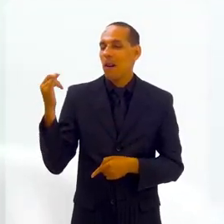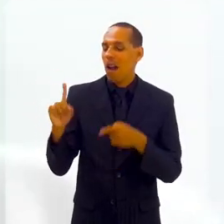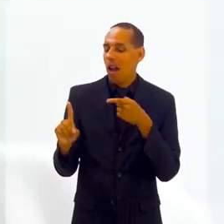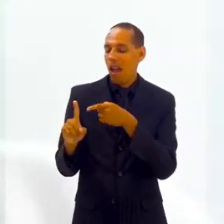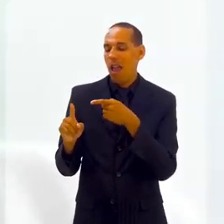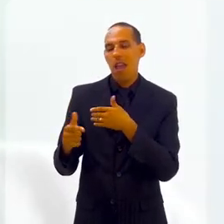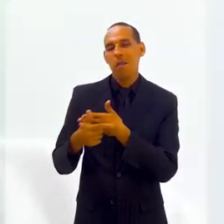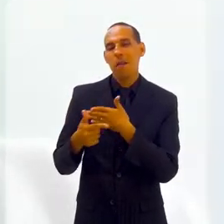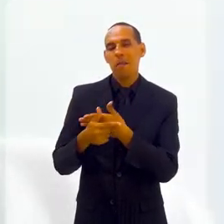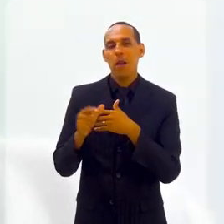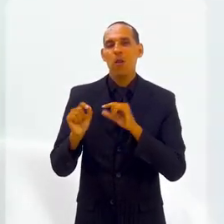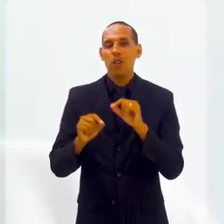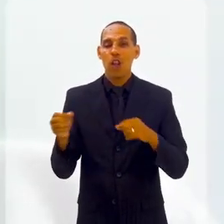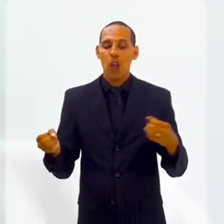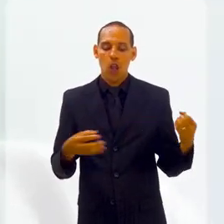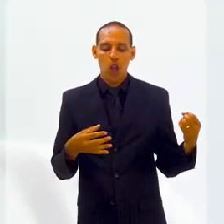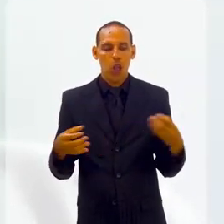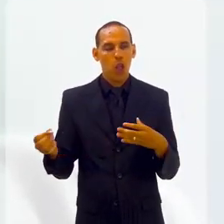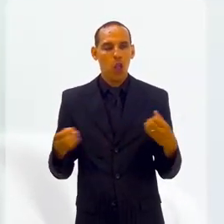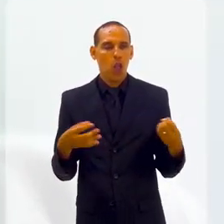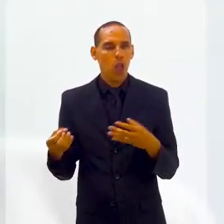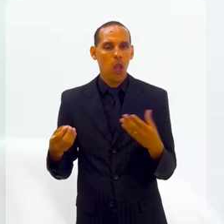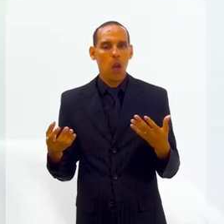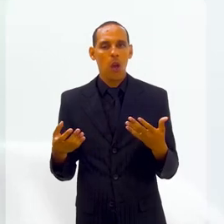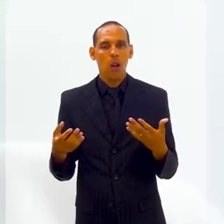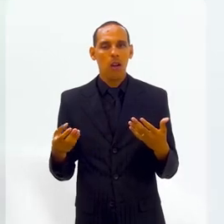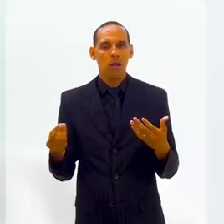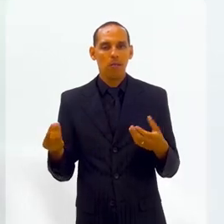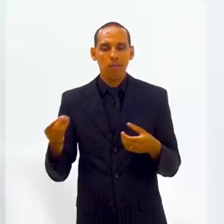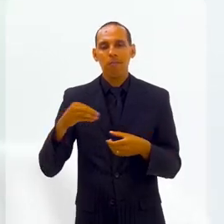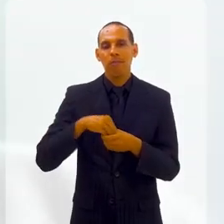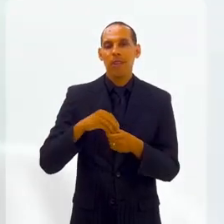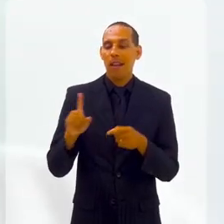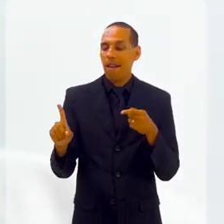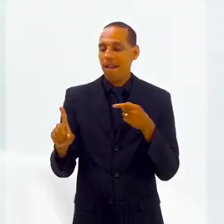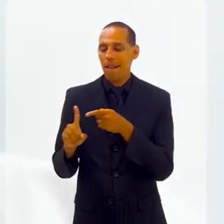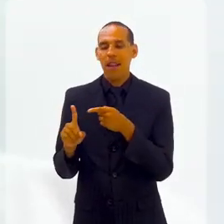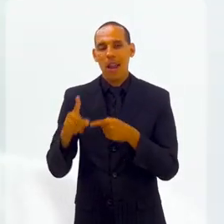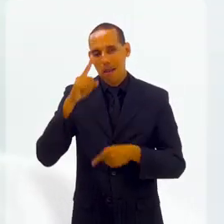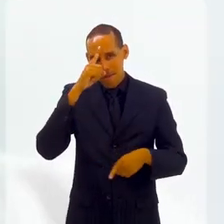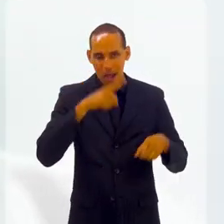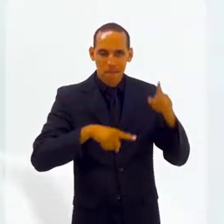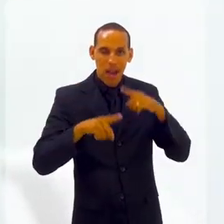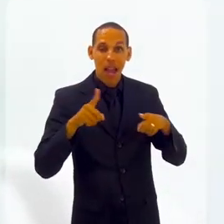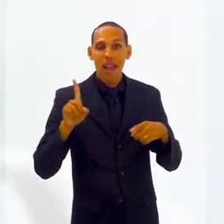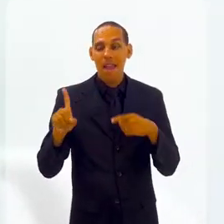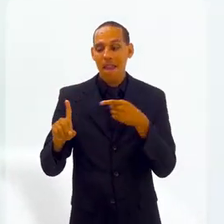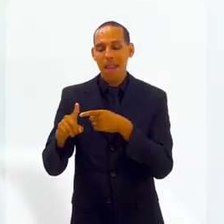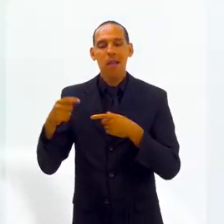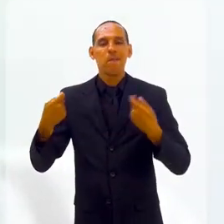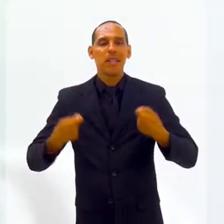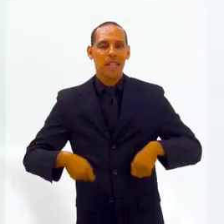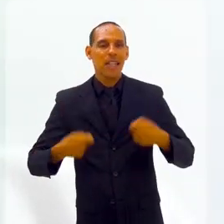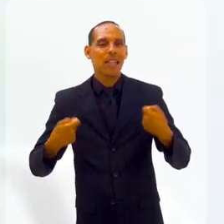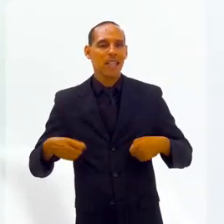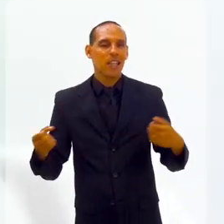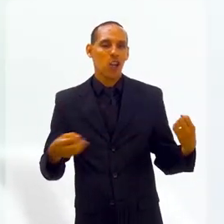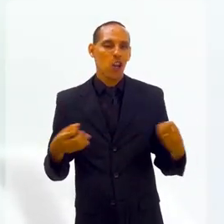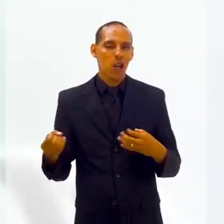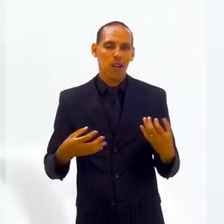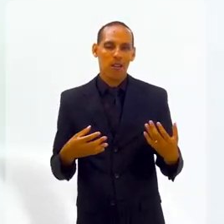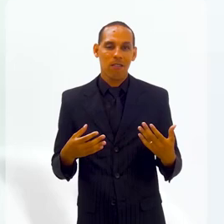preponderante né na incorporação de inovações nas cadeias alimentares então ele tem esse papel ele é demandante das inovações